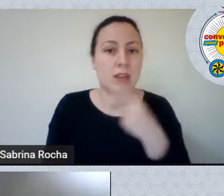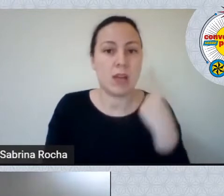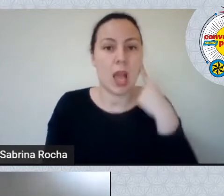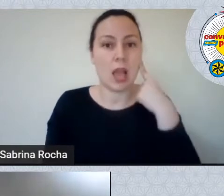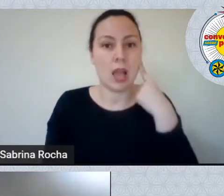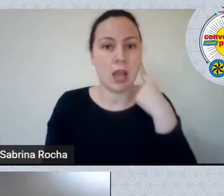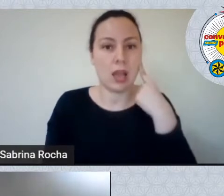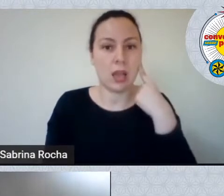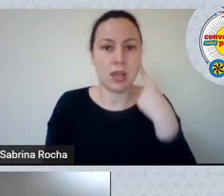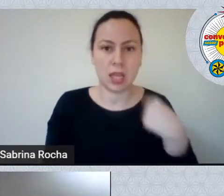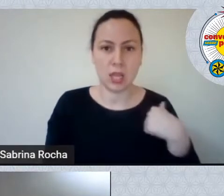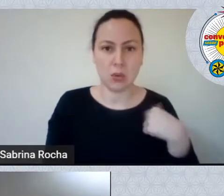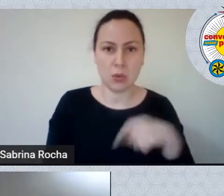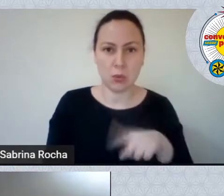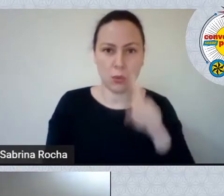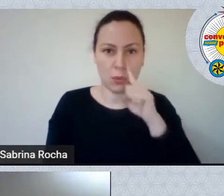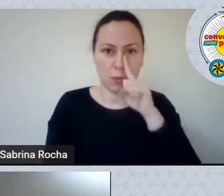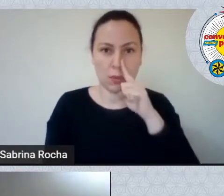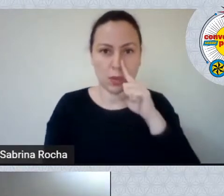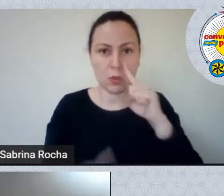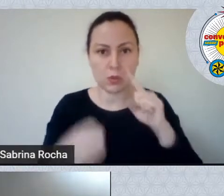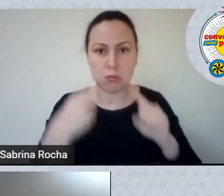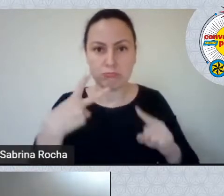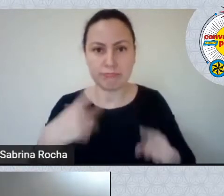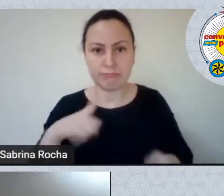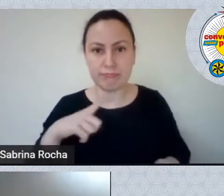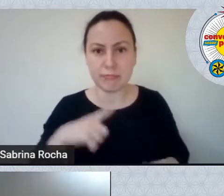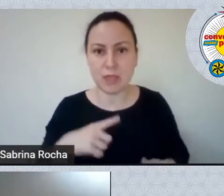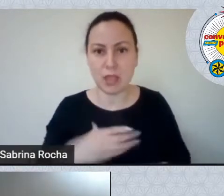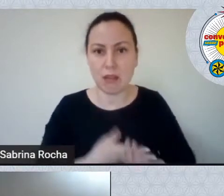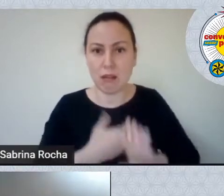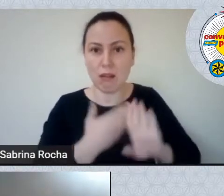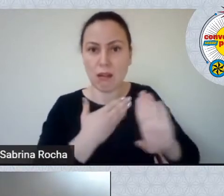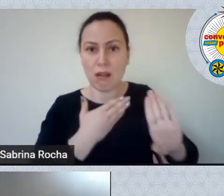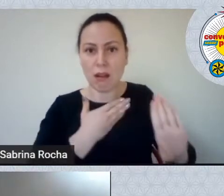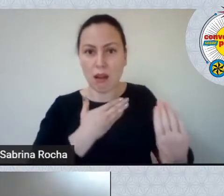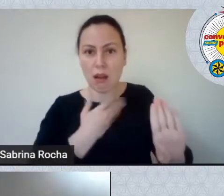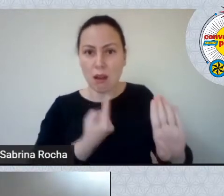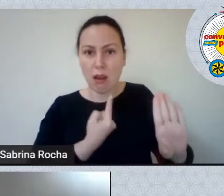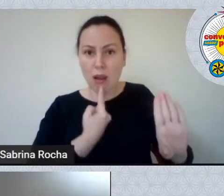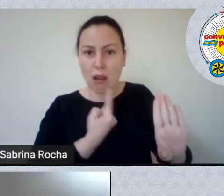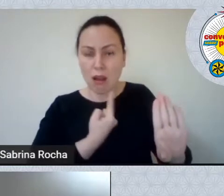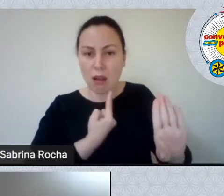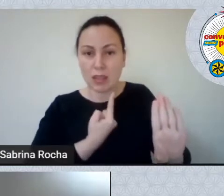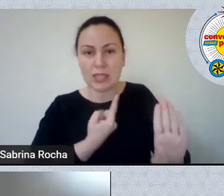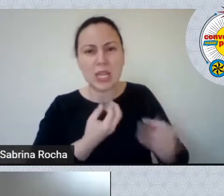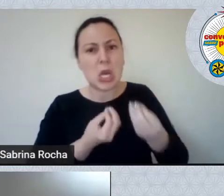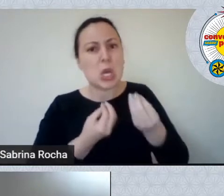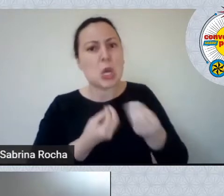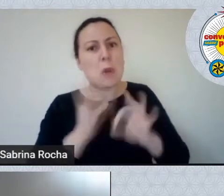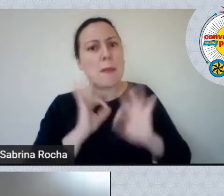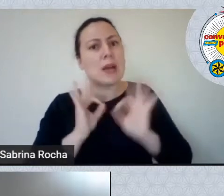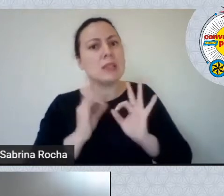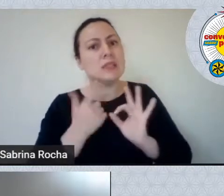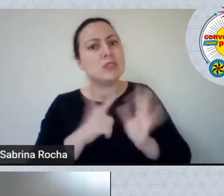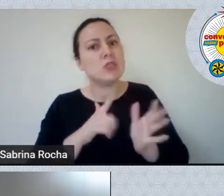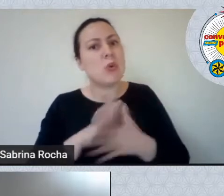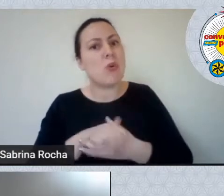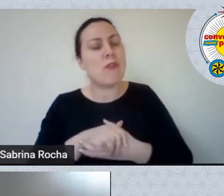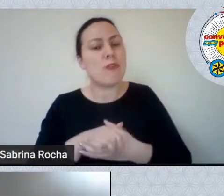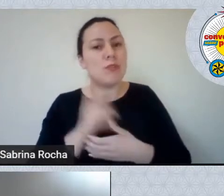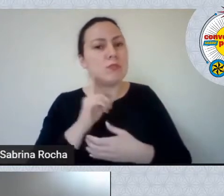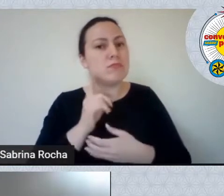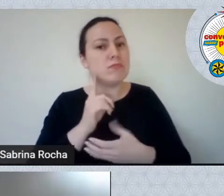grupo de risco, às vezes isolados, confinados, literalmente. Como é que a gente reorganiza esse cotidiano